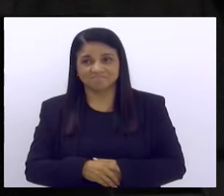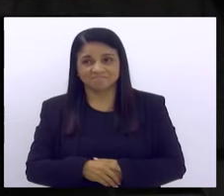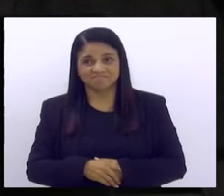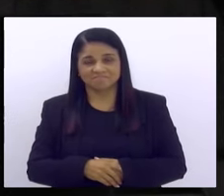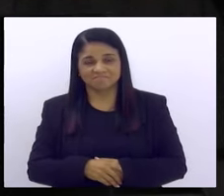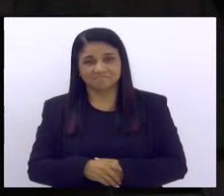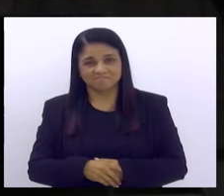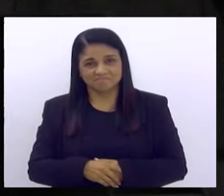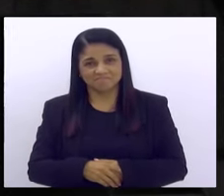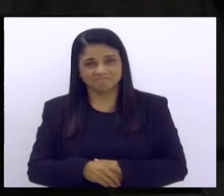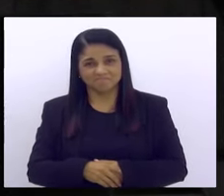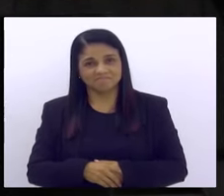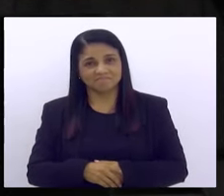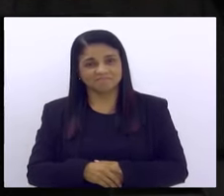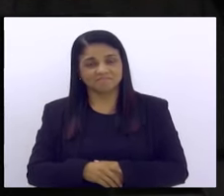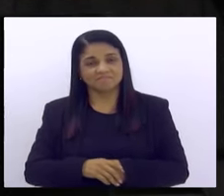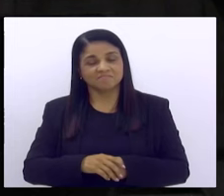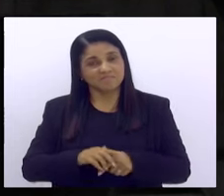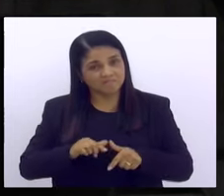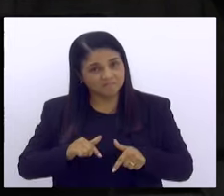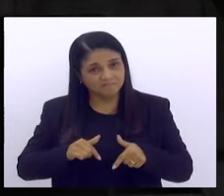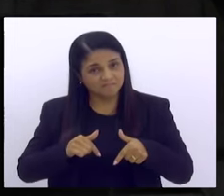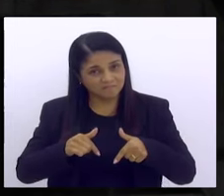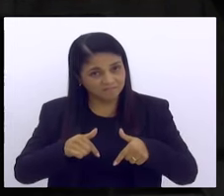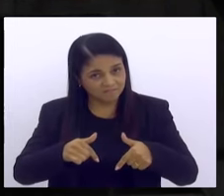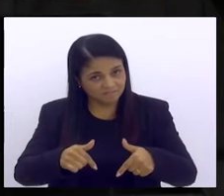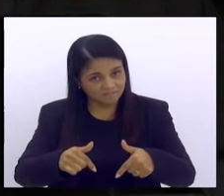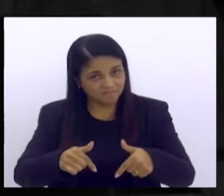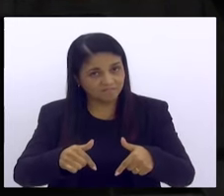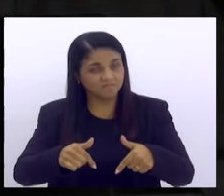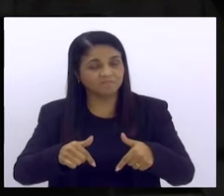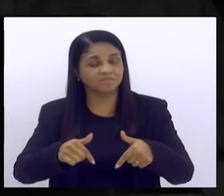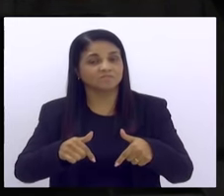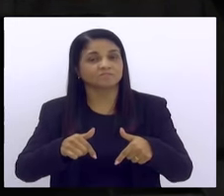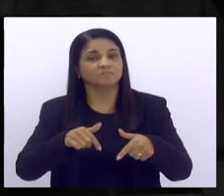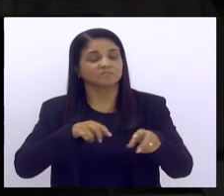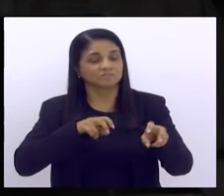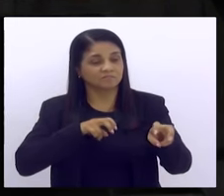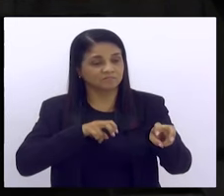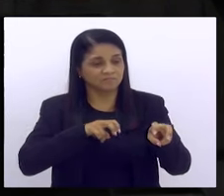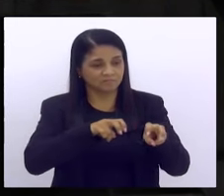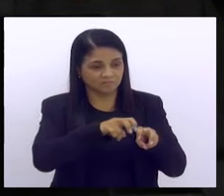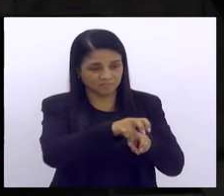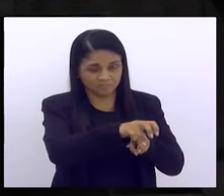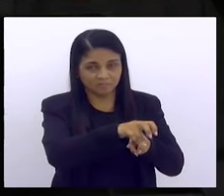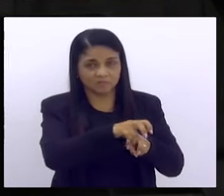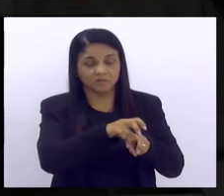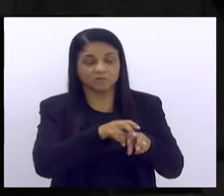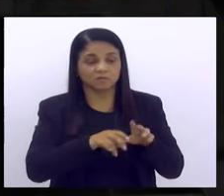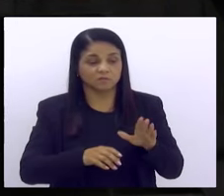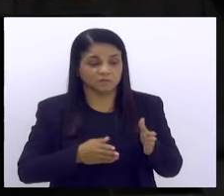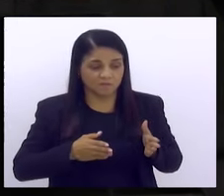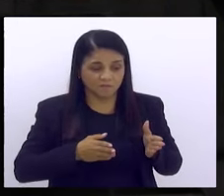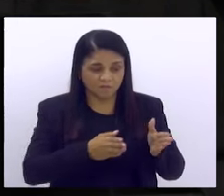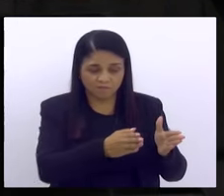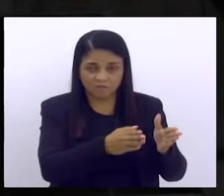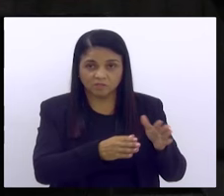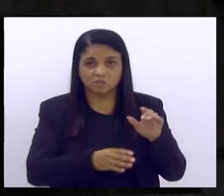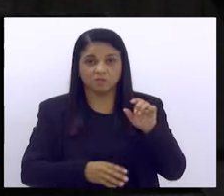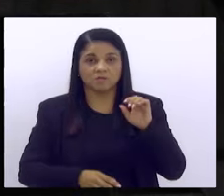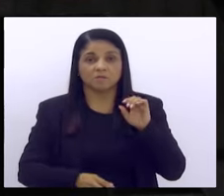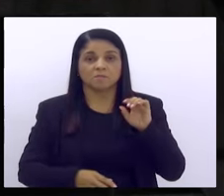isso. A operação, vou repetir, de trânsito na faixa exclusiva de ônibus,